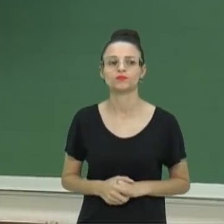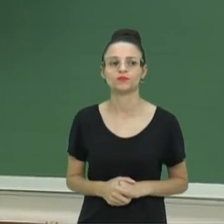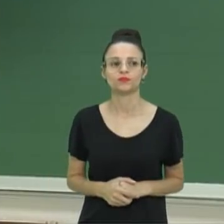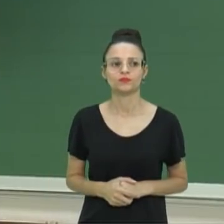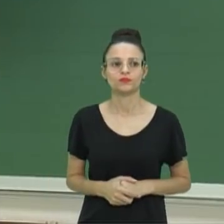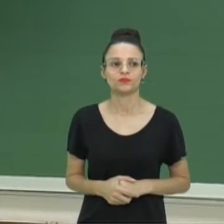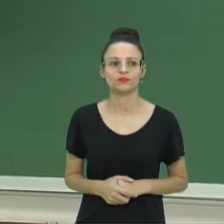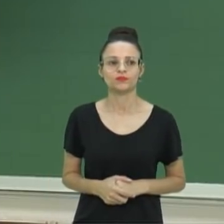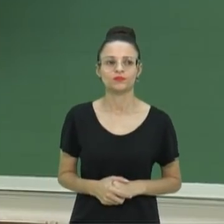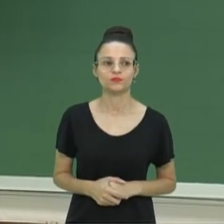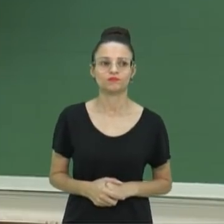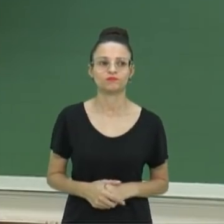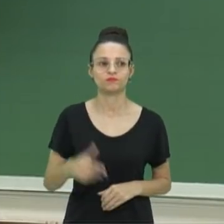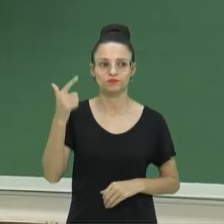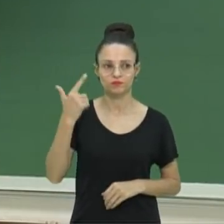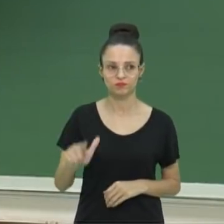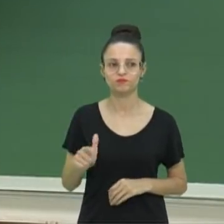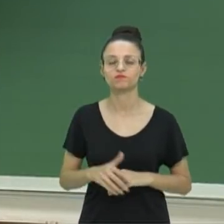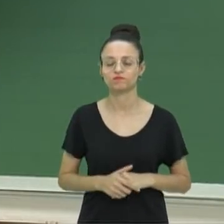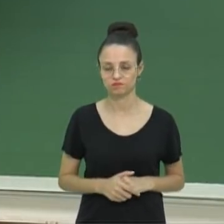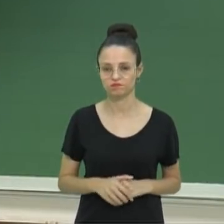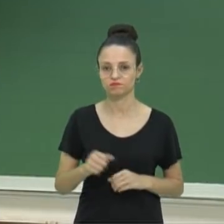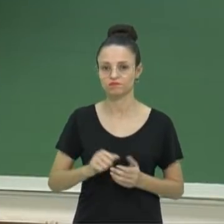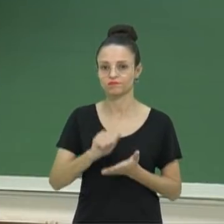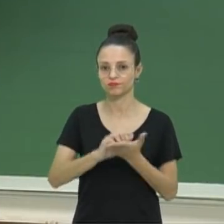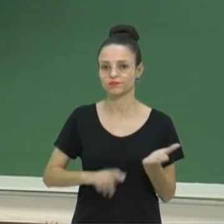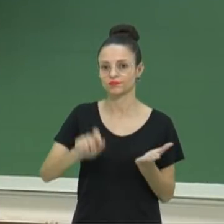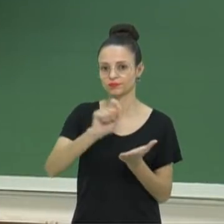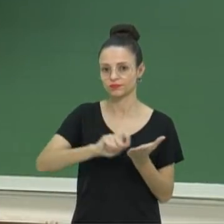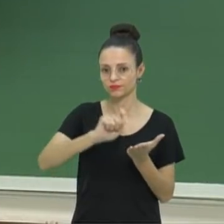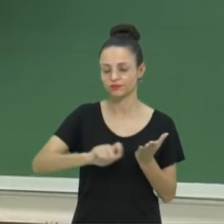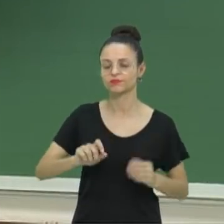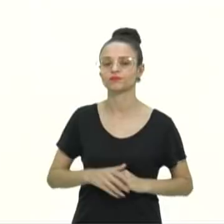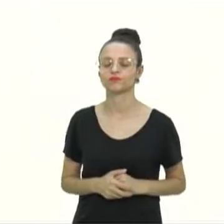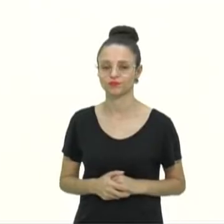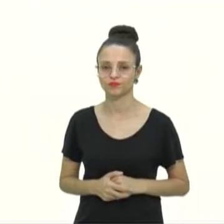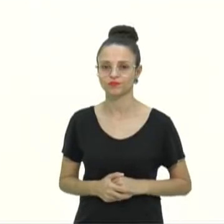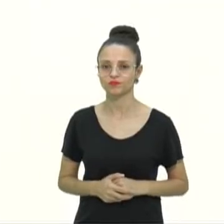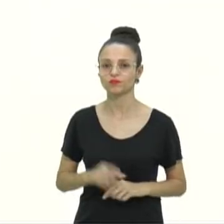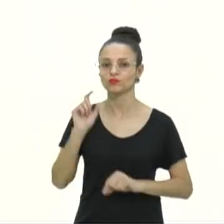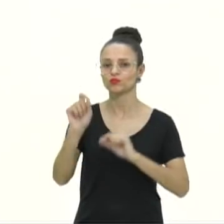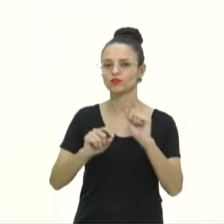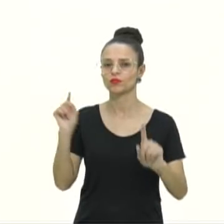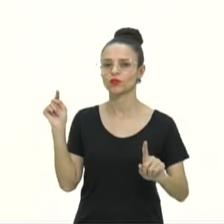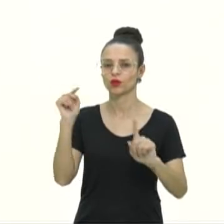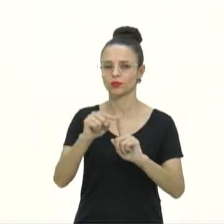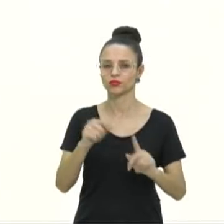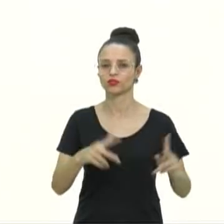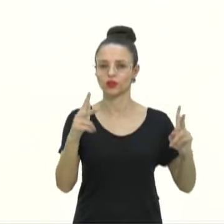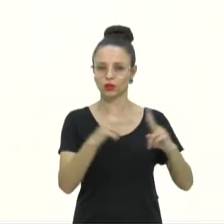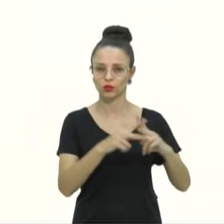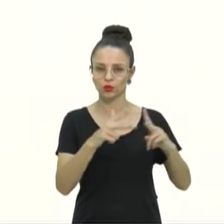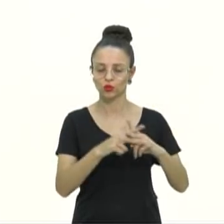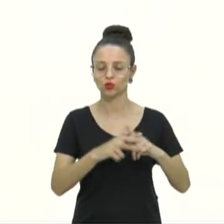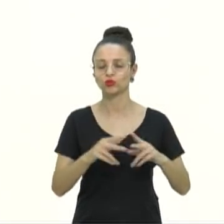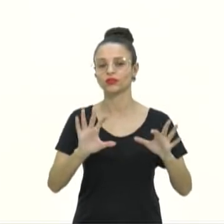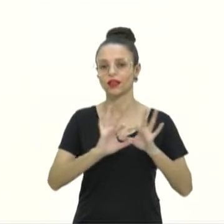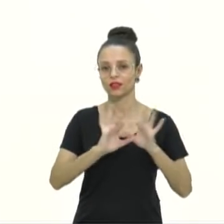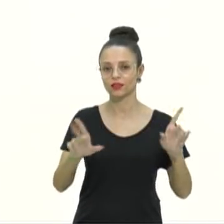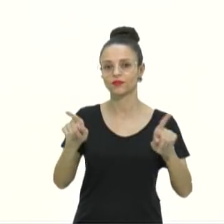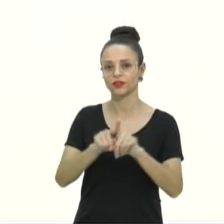resposta. Mais um exercício também, exercício descritivo, né, que fala o quê? Qual é o objetivo do wrestling, estilo livre